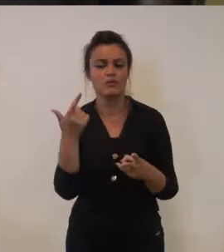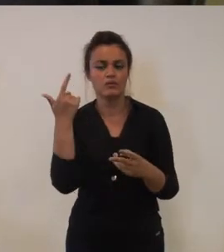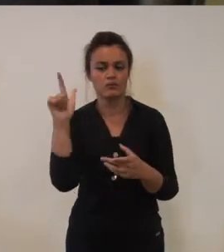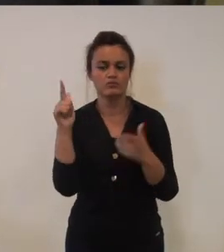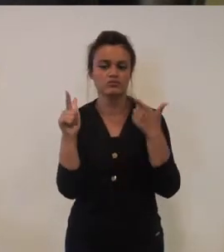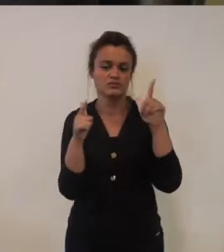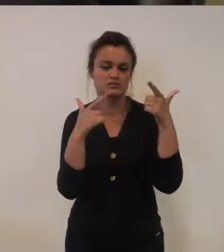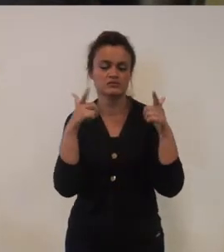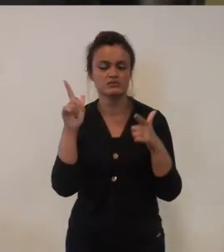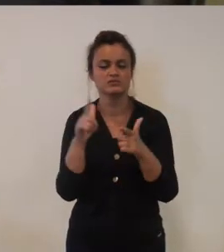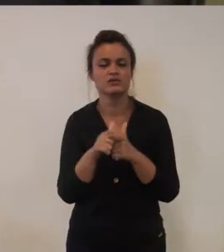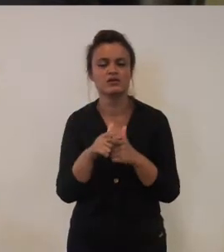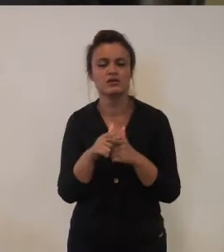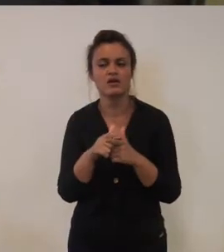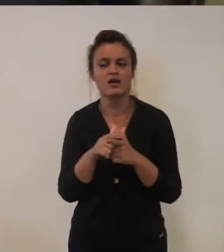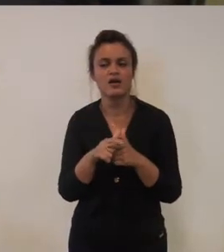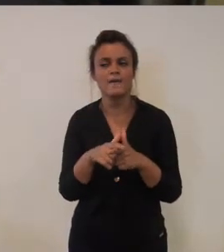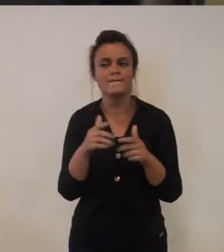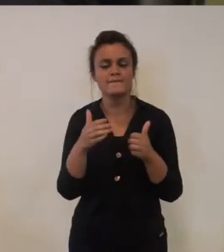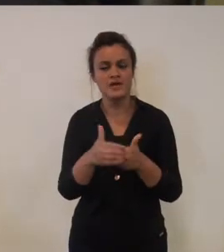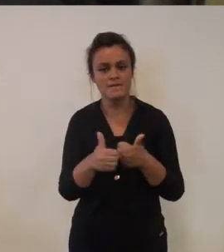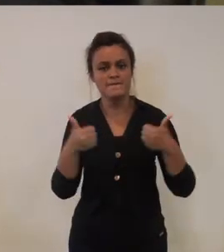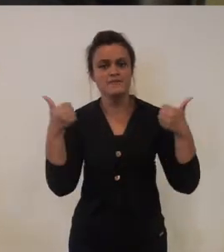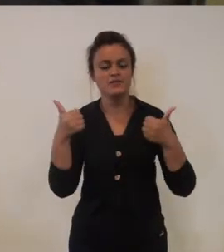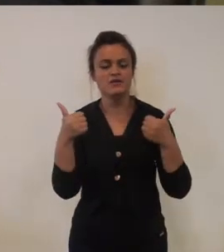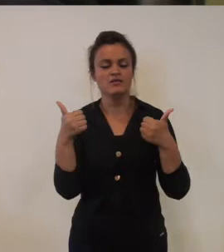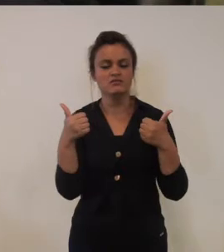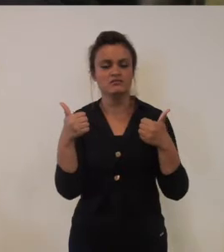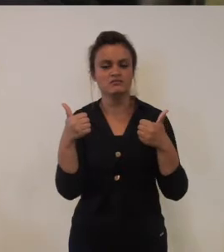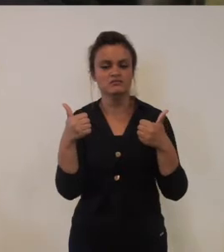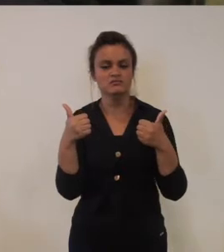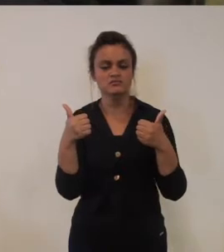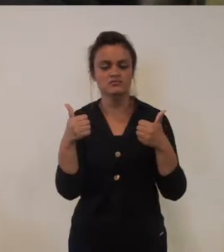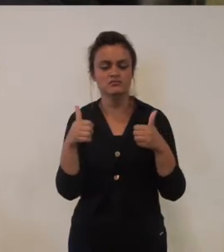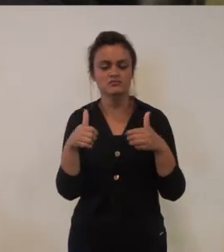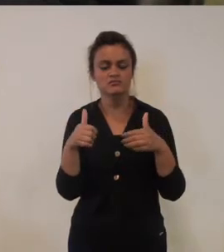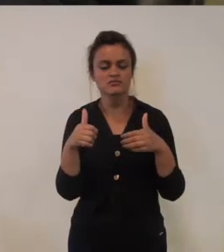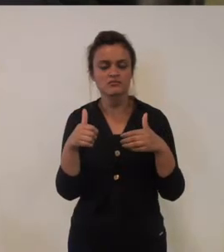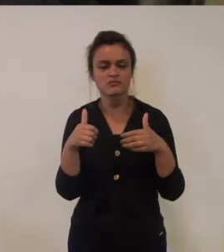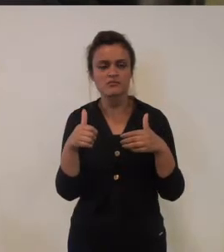outras questões de melhores padrões de